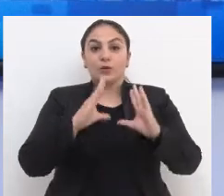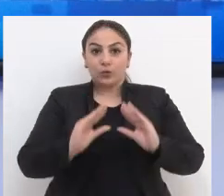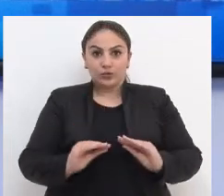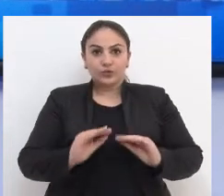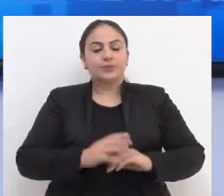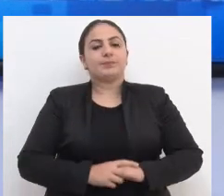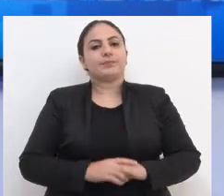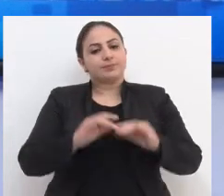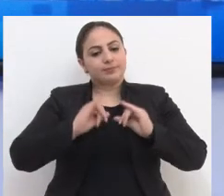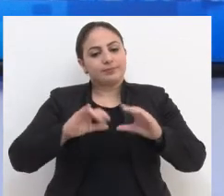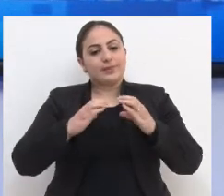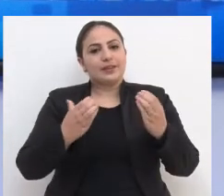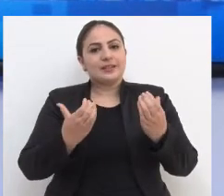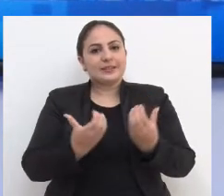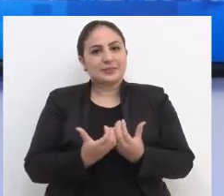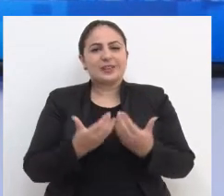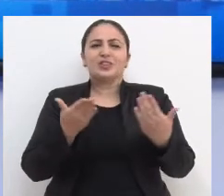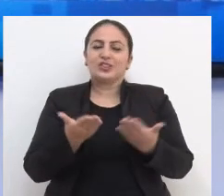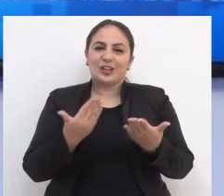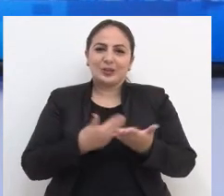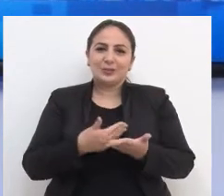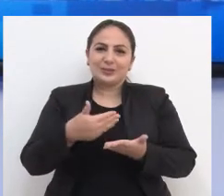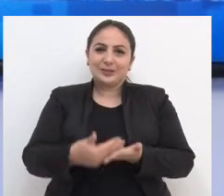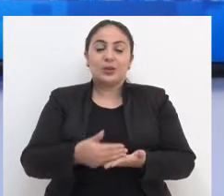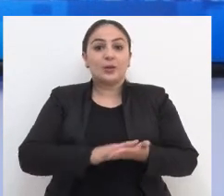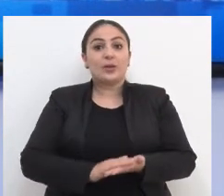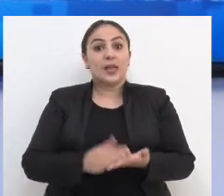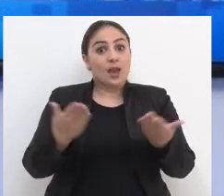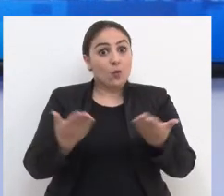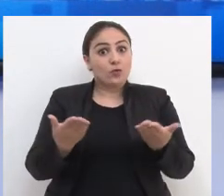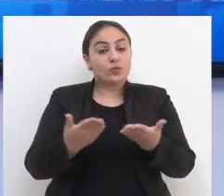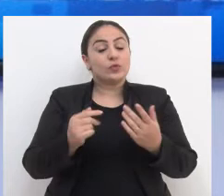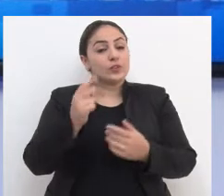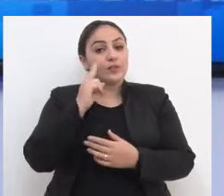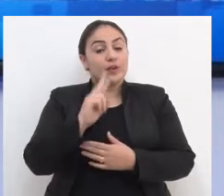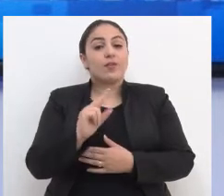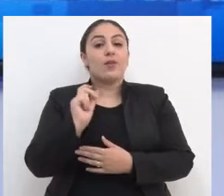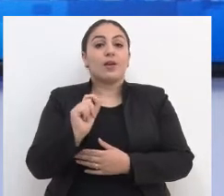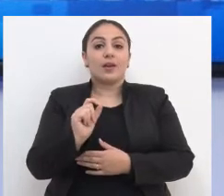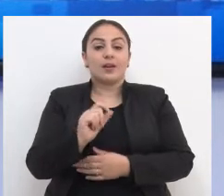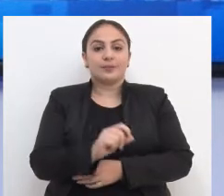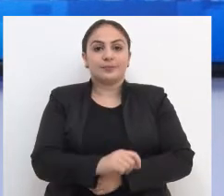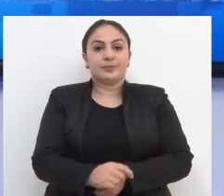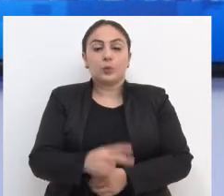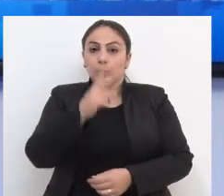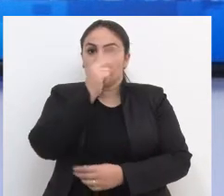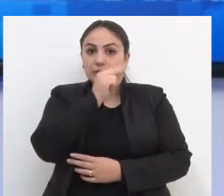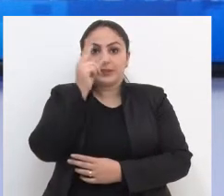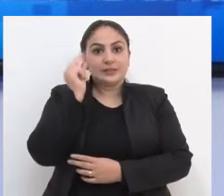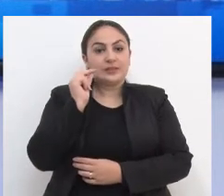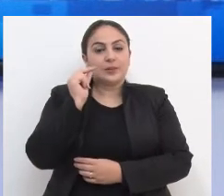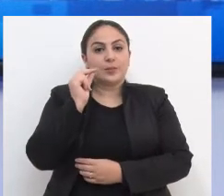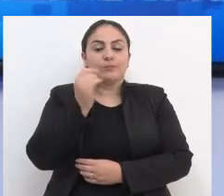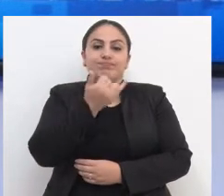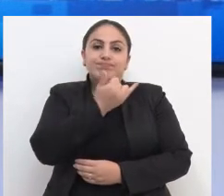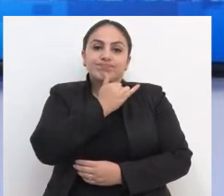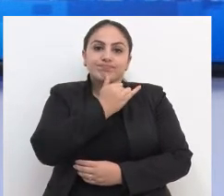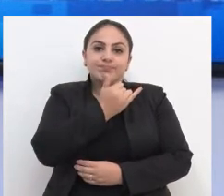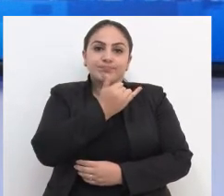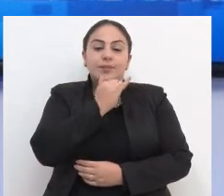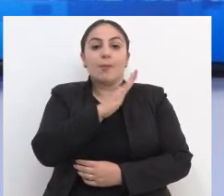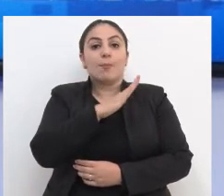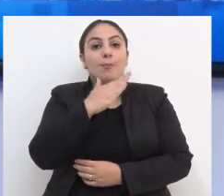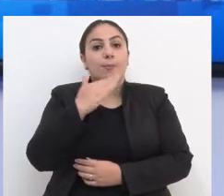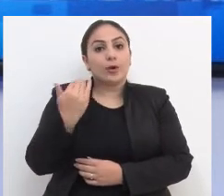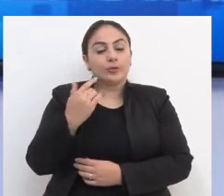Boa noite. O Jornal da Câmara já está no ar e na edição de hoje você vai ver que o Poder Legislativo lamentou a perda